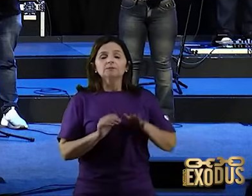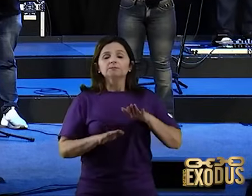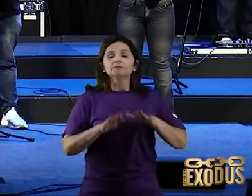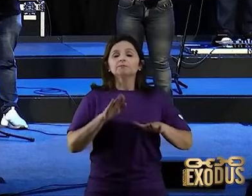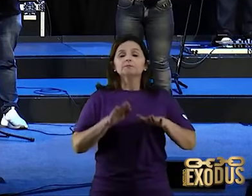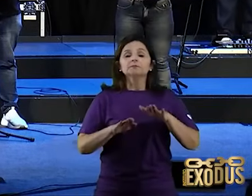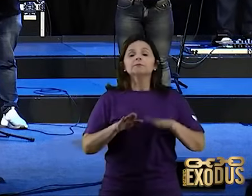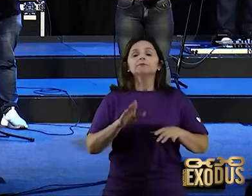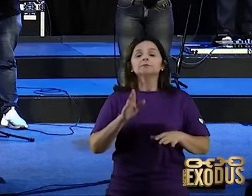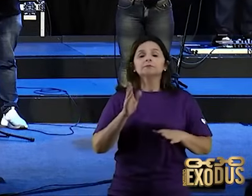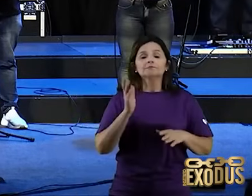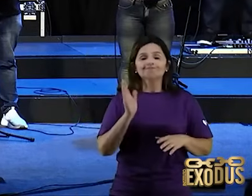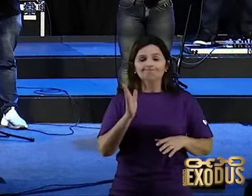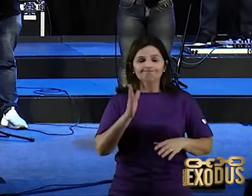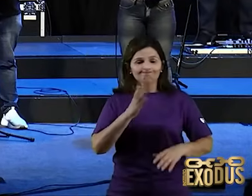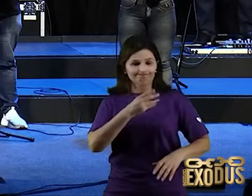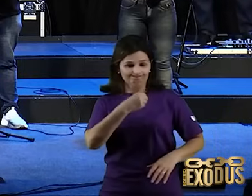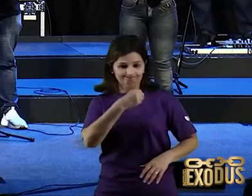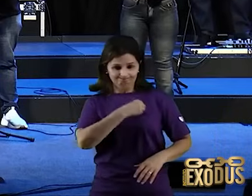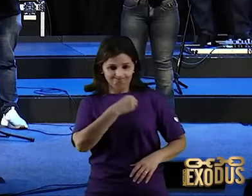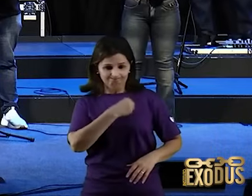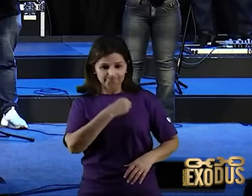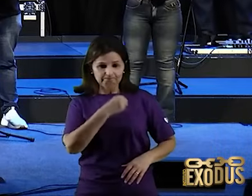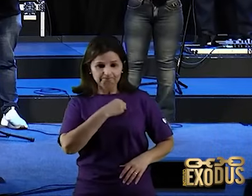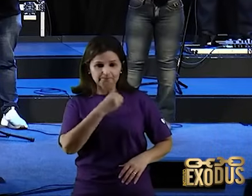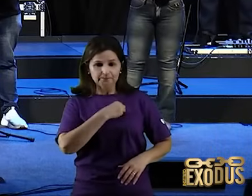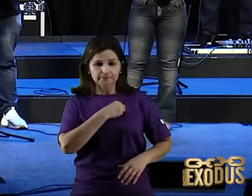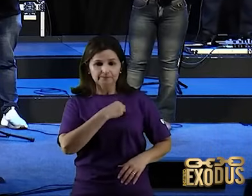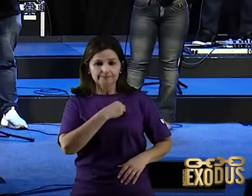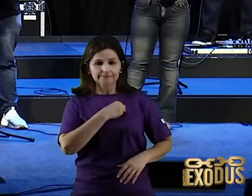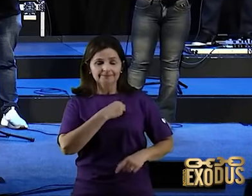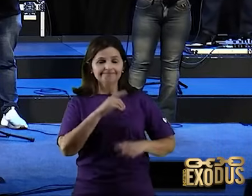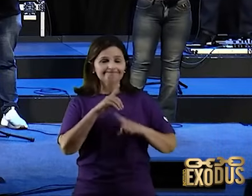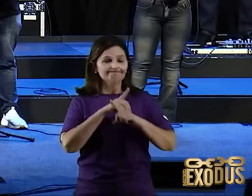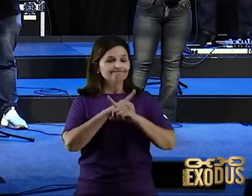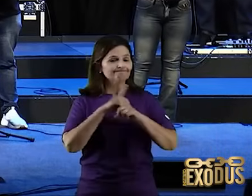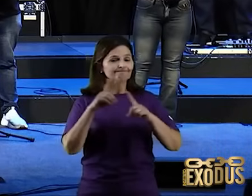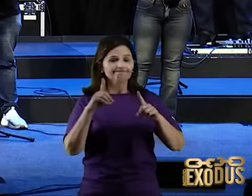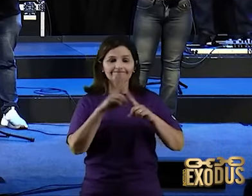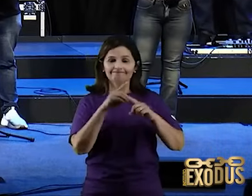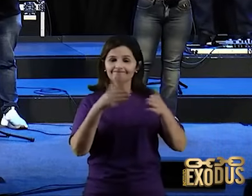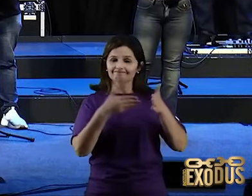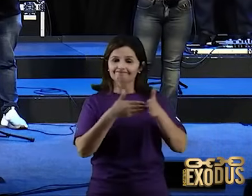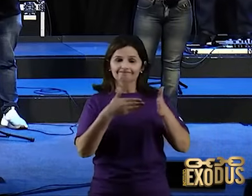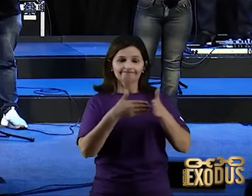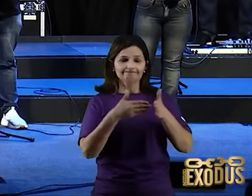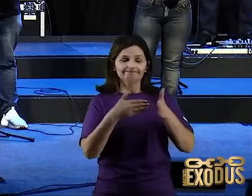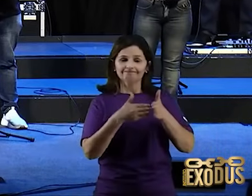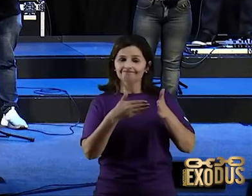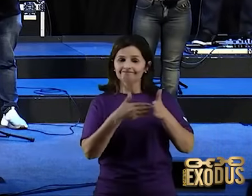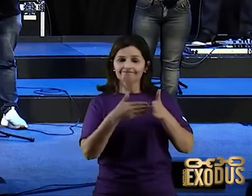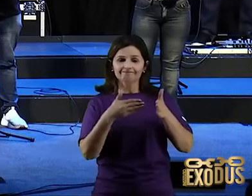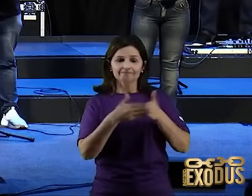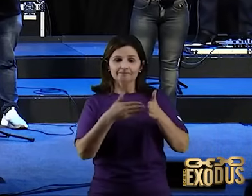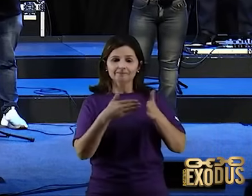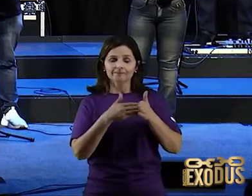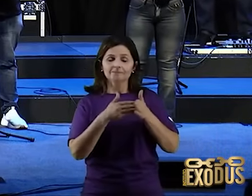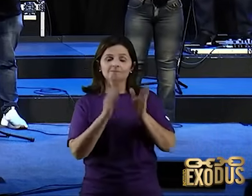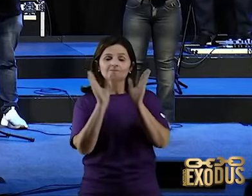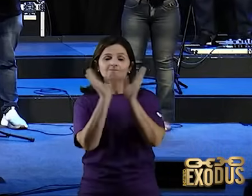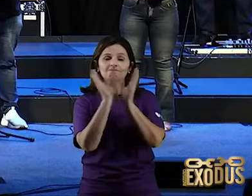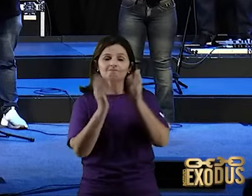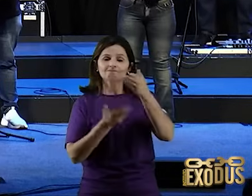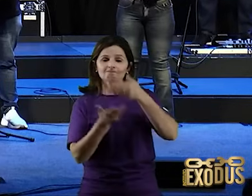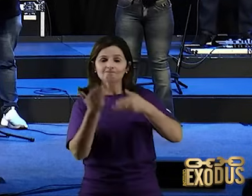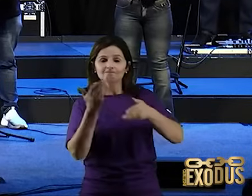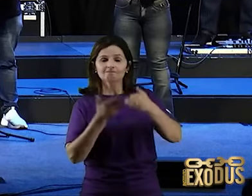perdido no pecado nada disso vai impedir você de Celebrar seia nada disso a única coisa que vai impedir você de